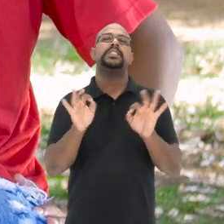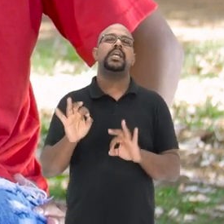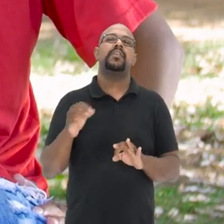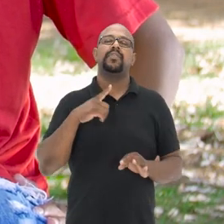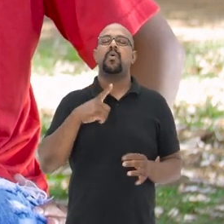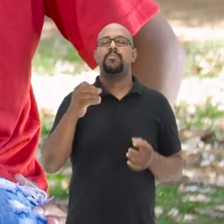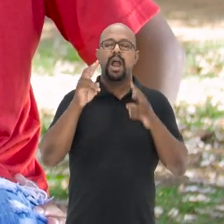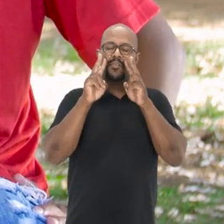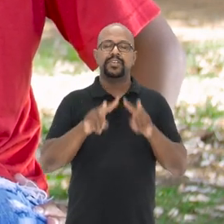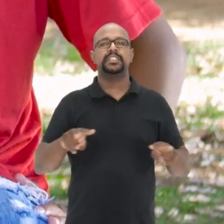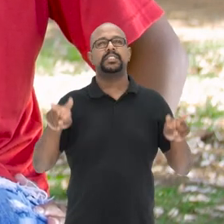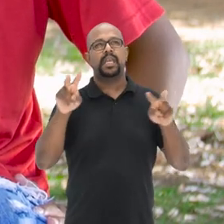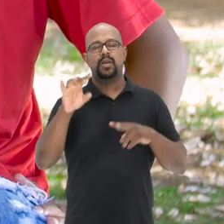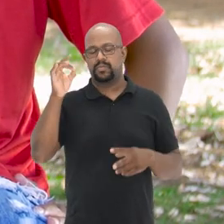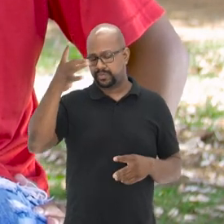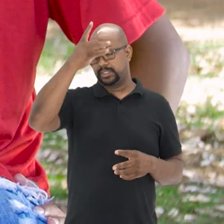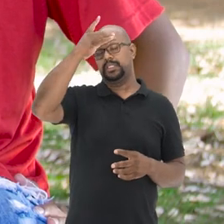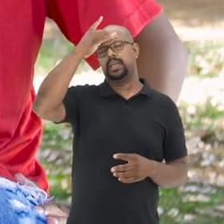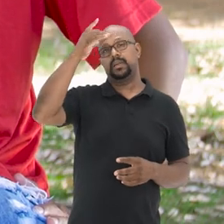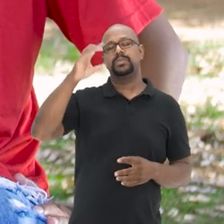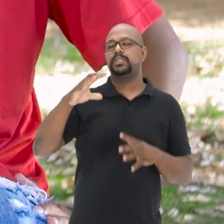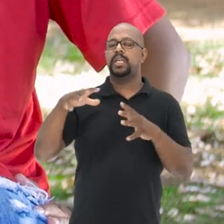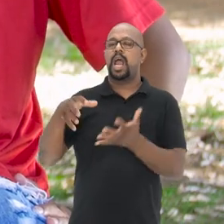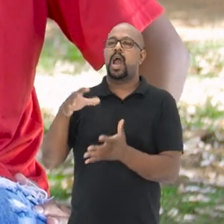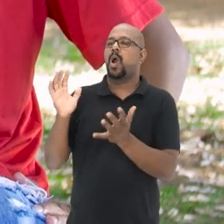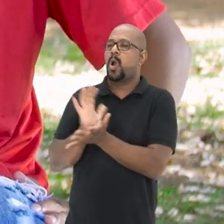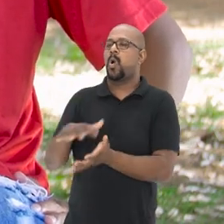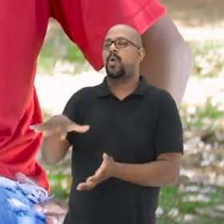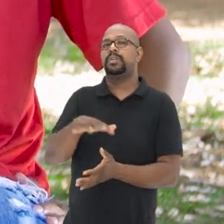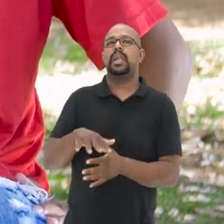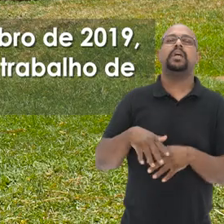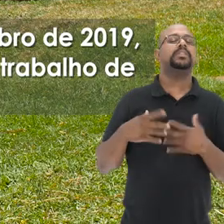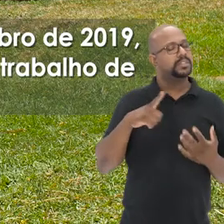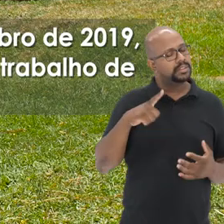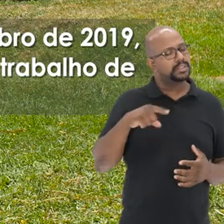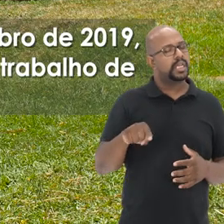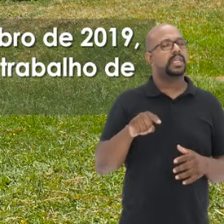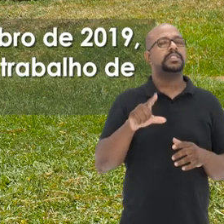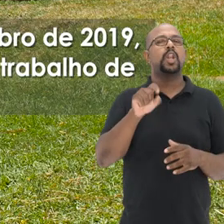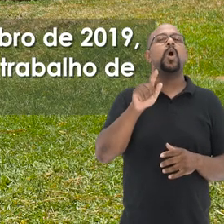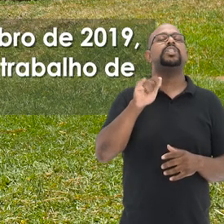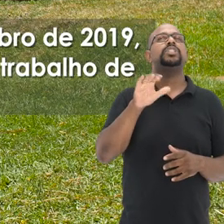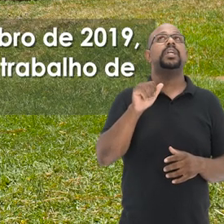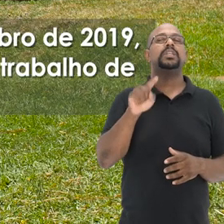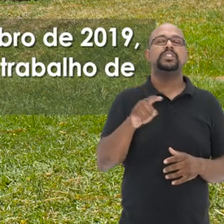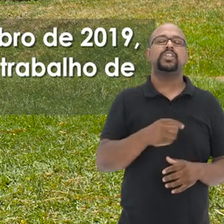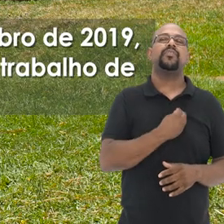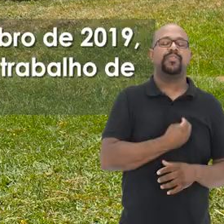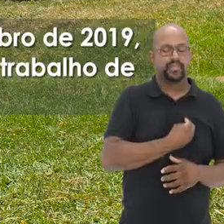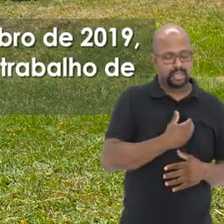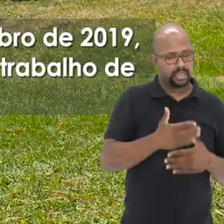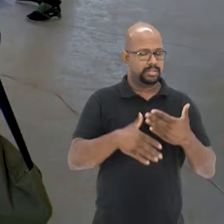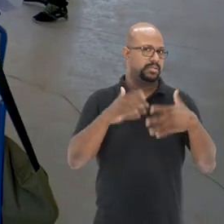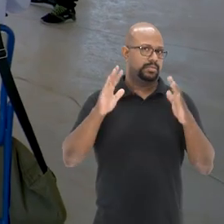não teve alguma visão, como é que, né, tá a comunidade, enfim. A gente tem essa lógica